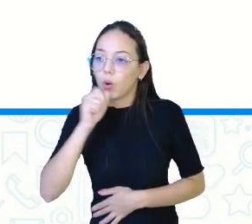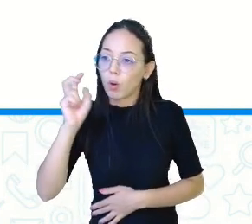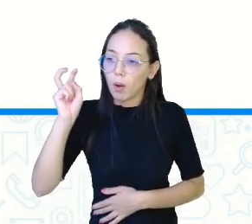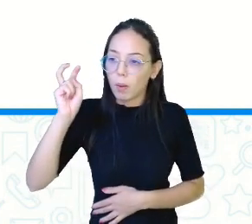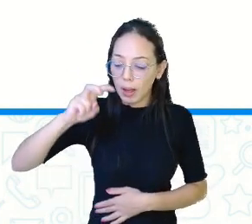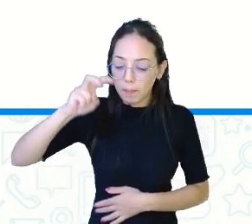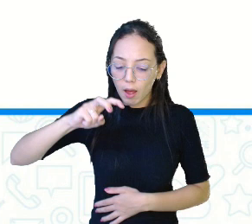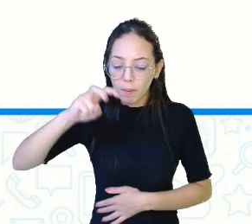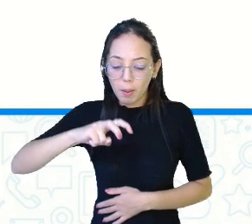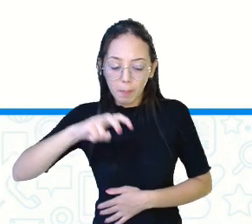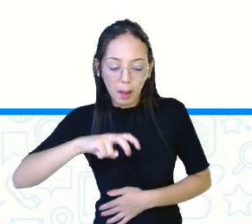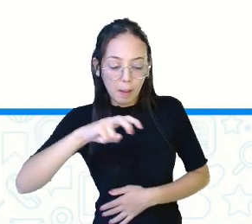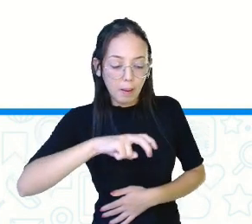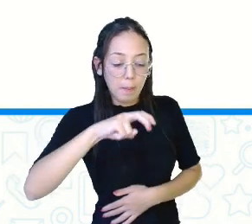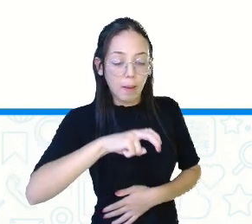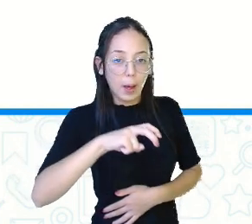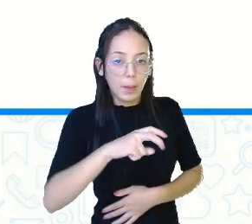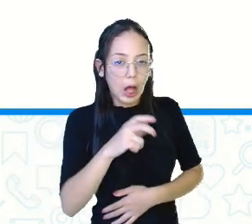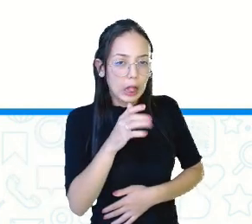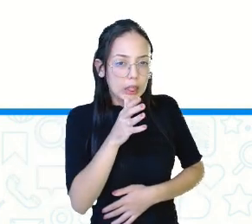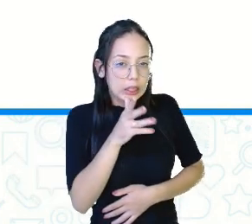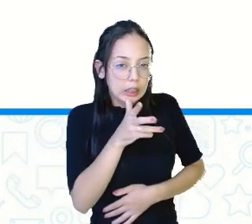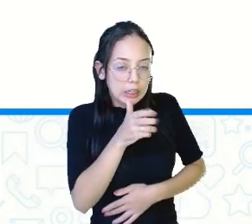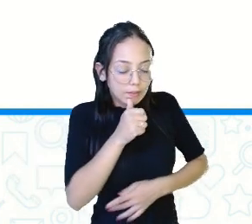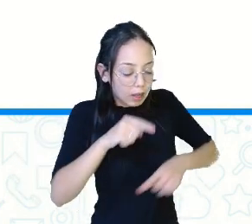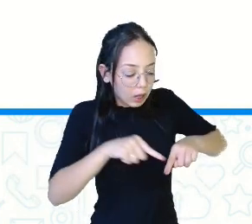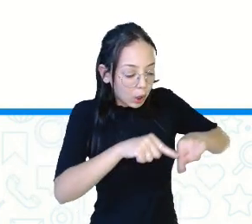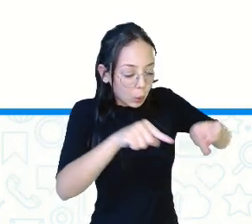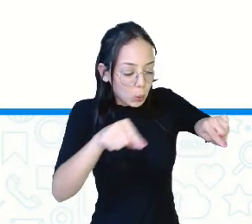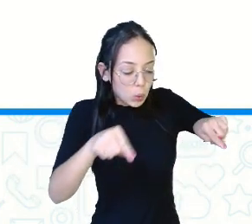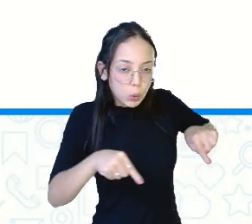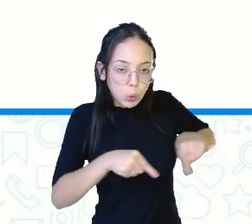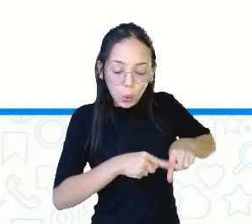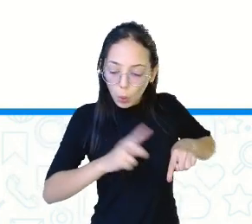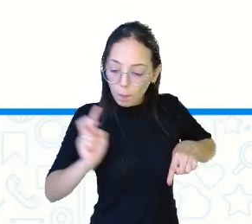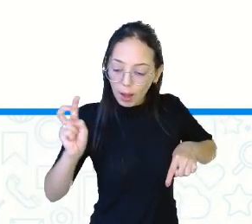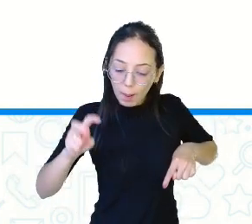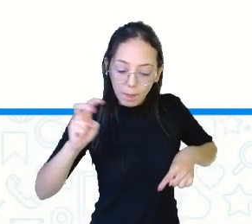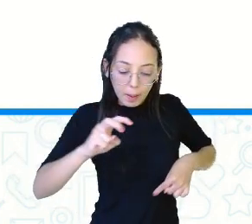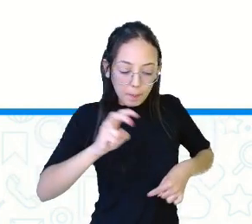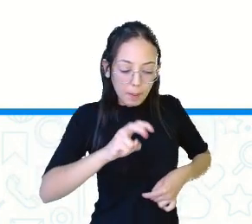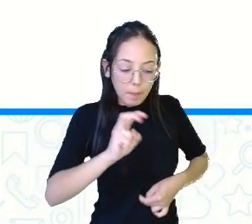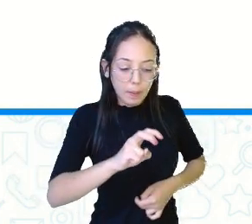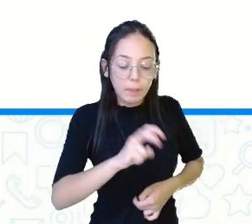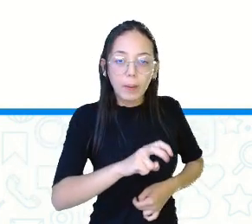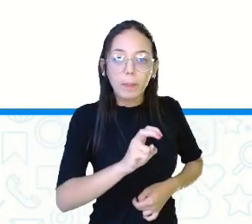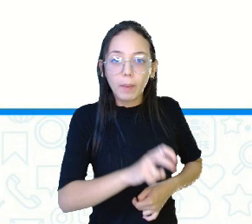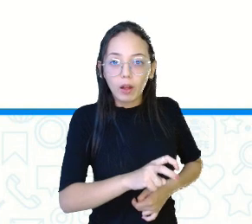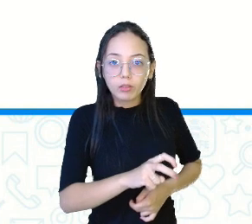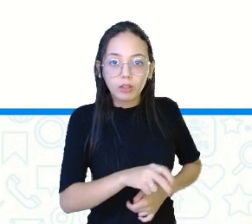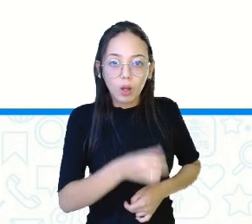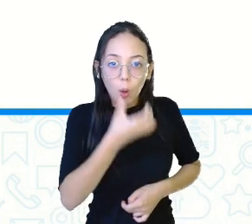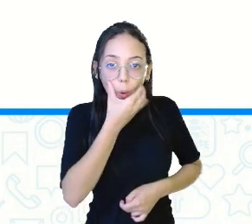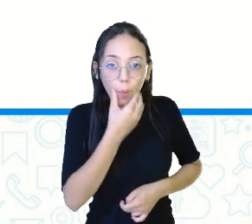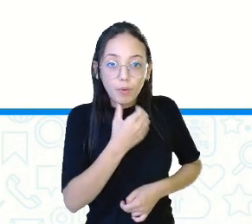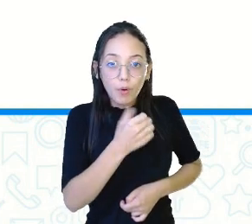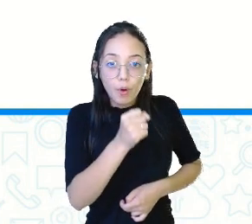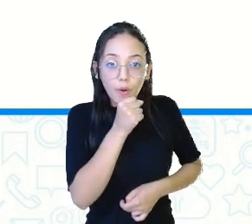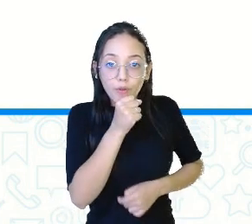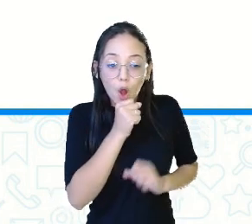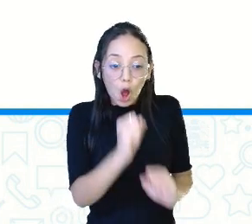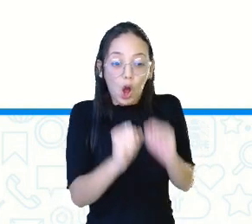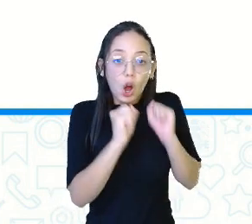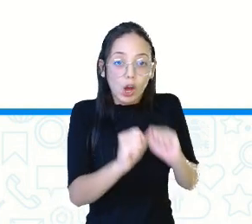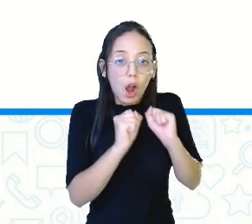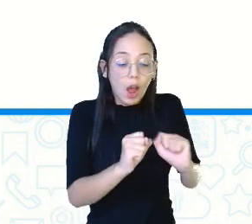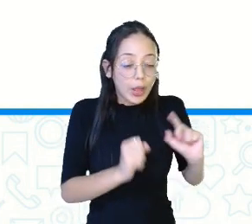desce lentamente as escadas do porão. Não dá muito tempo e o pobre vovô sobe